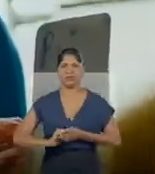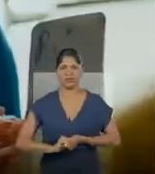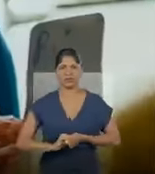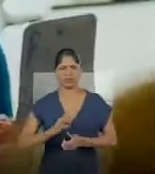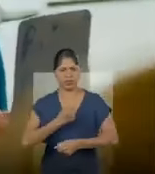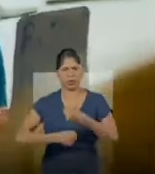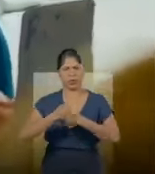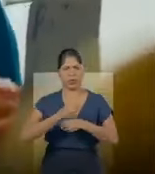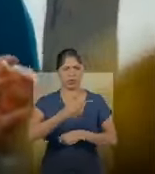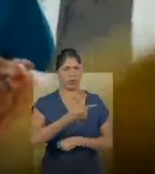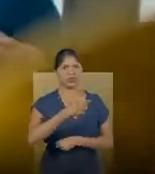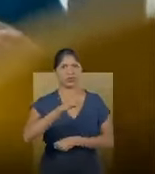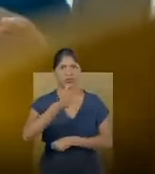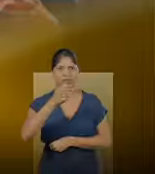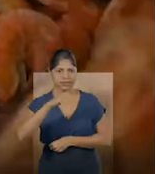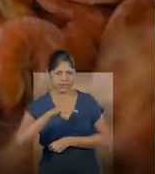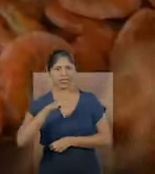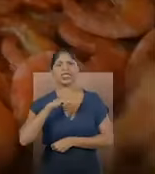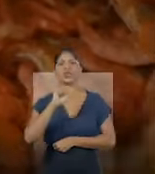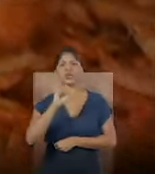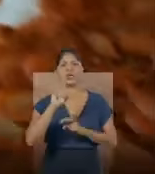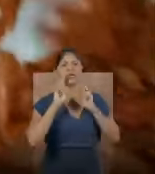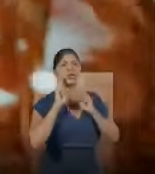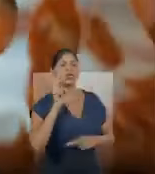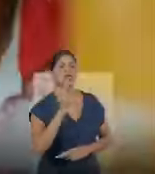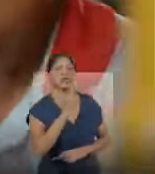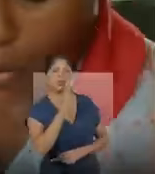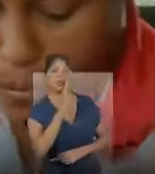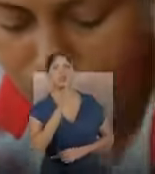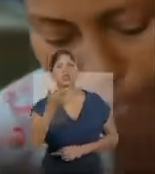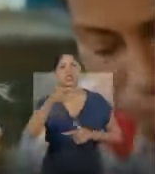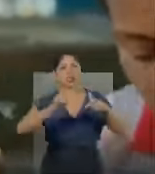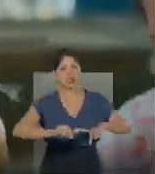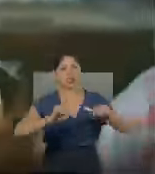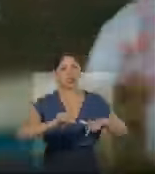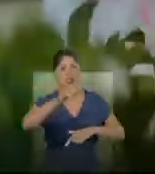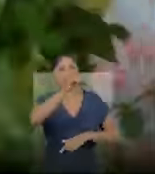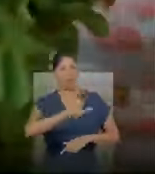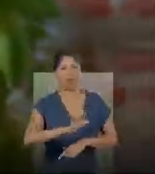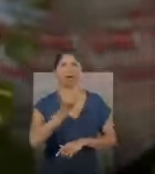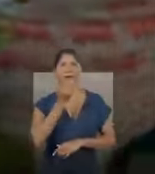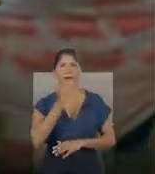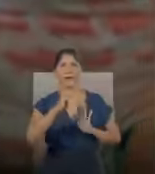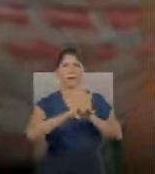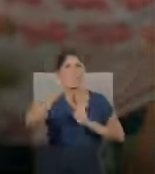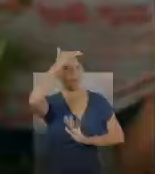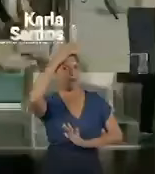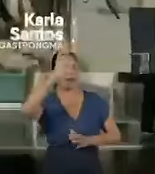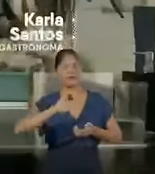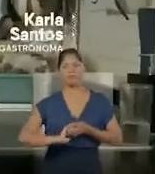Em 2017, a gente resolveu abrir um restaurante de culinária regional. Eu tinha, na época, 16